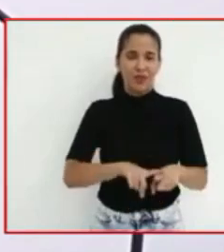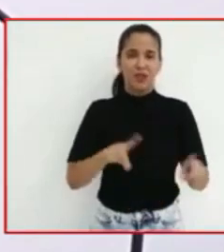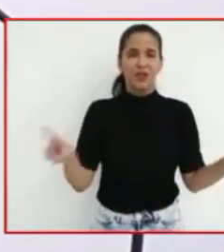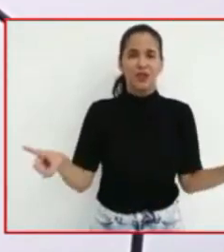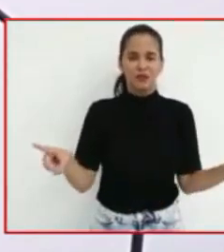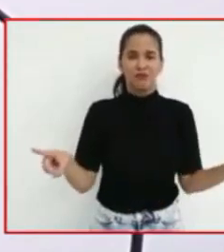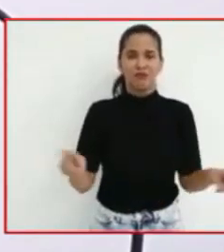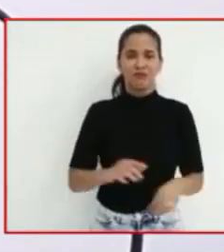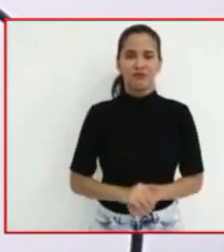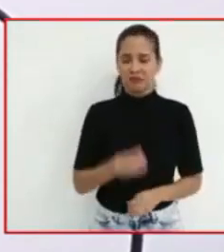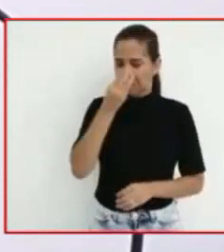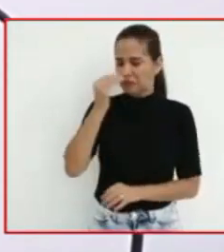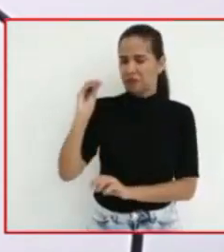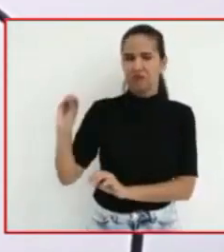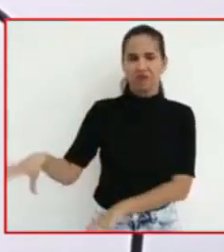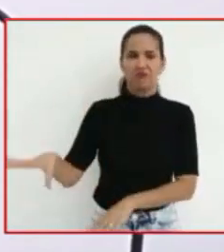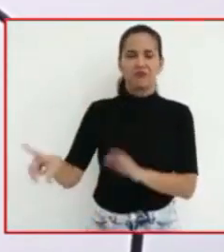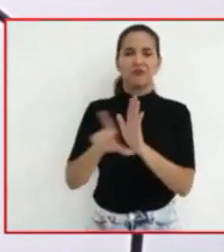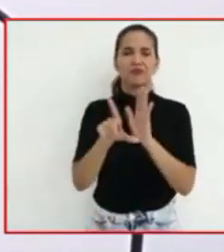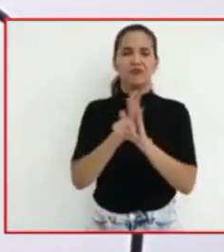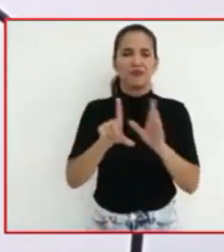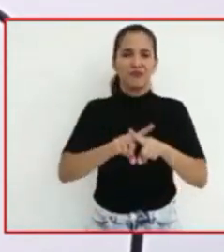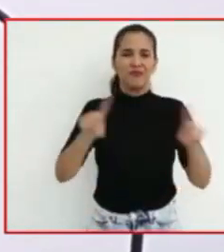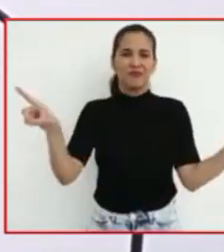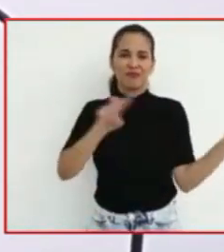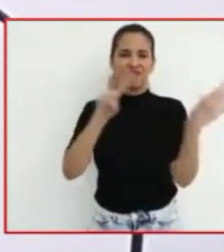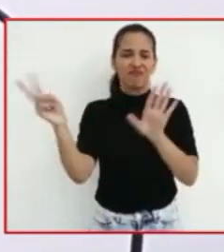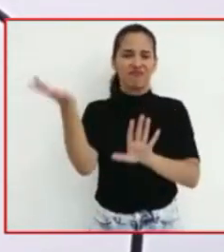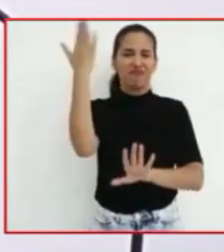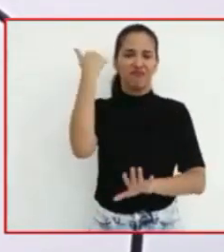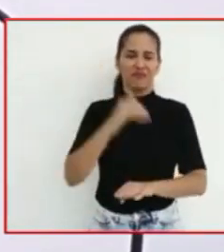legislatura passada esse projeto foi aprovado.